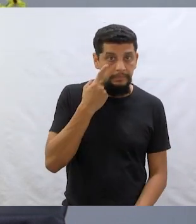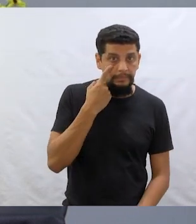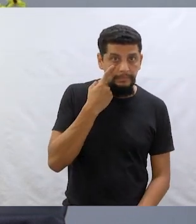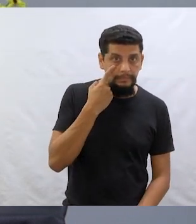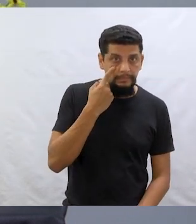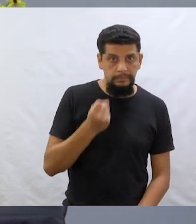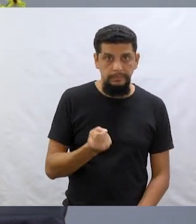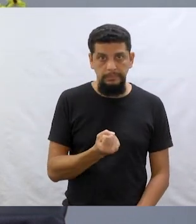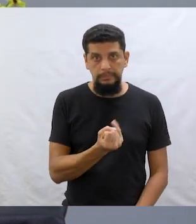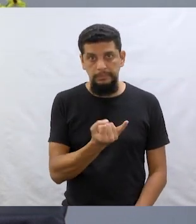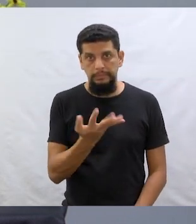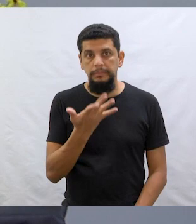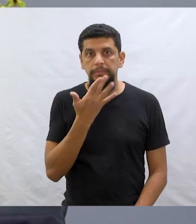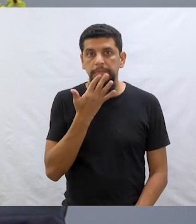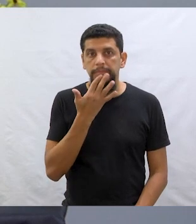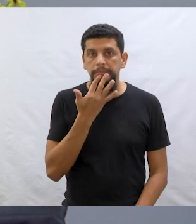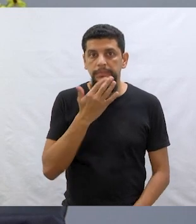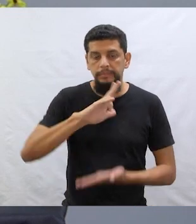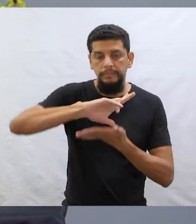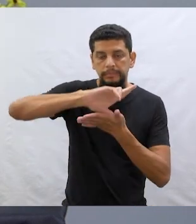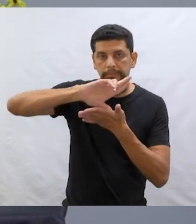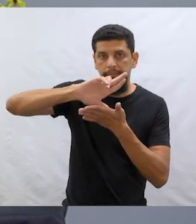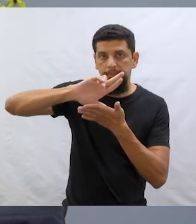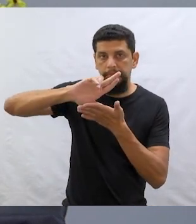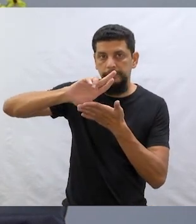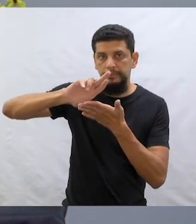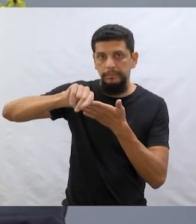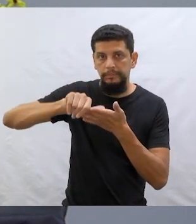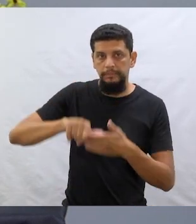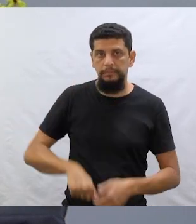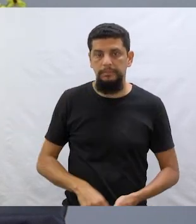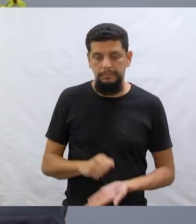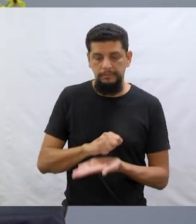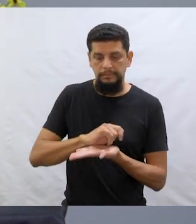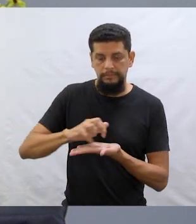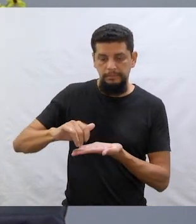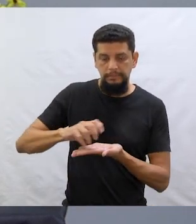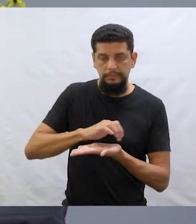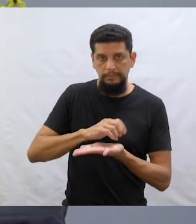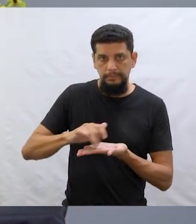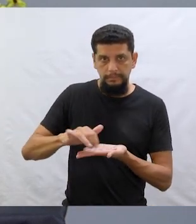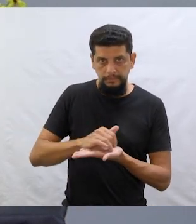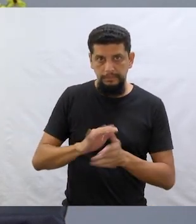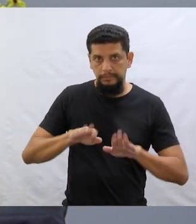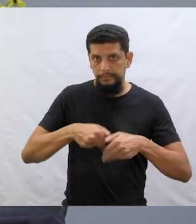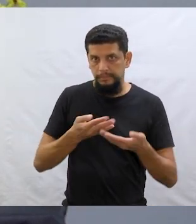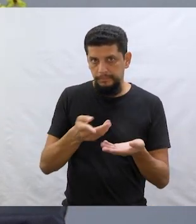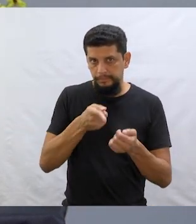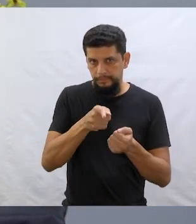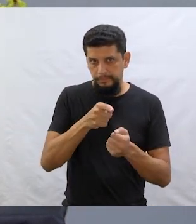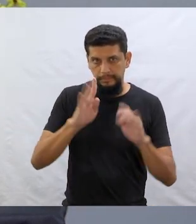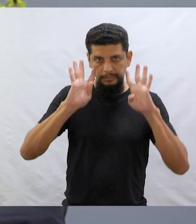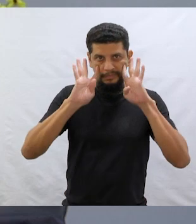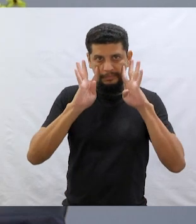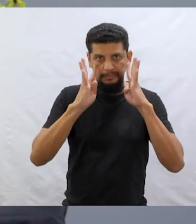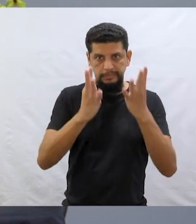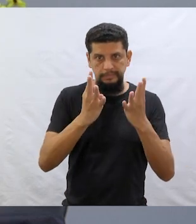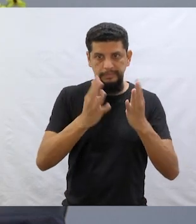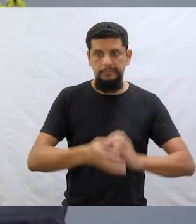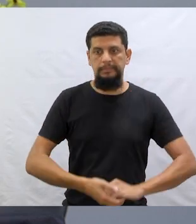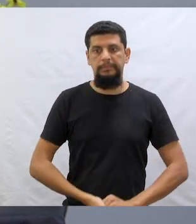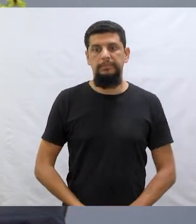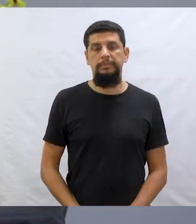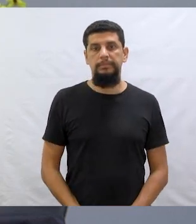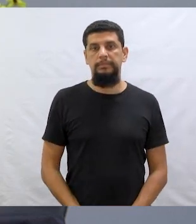identificar algumas cores de algumas formas geométricas. Então, prestem atenção aí.